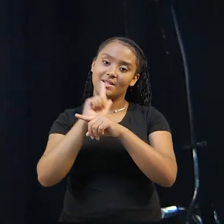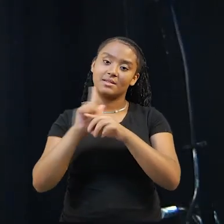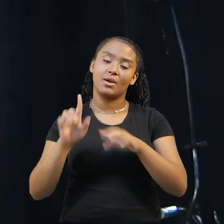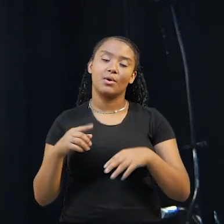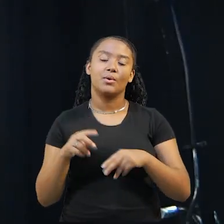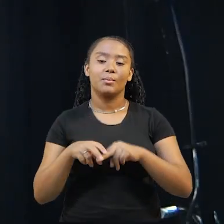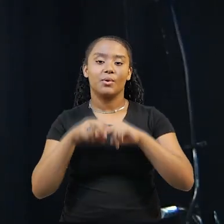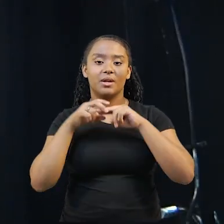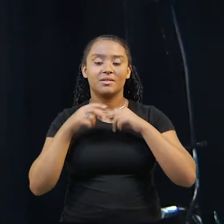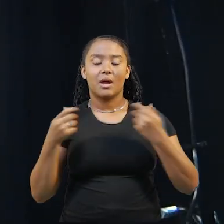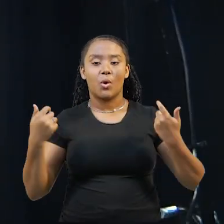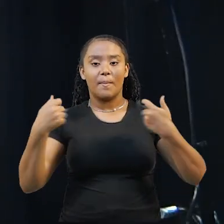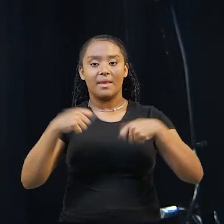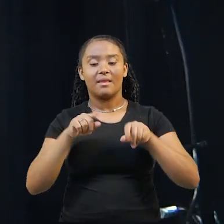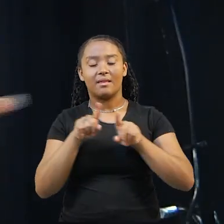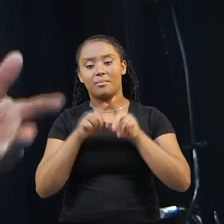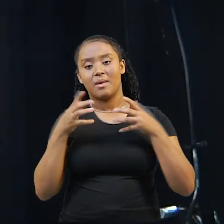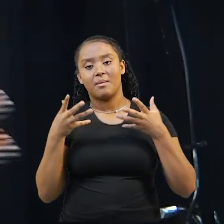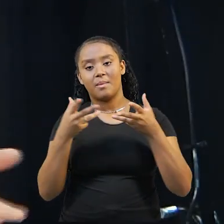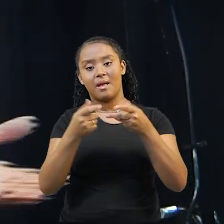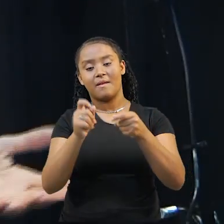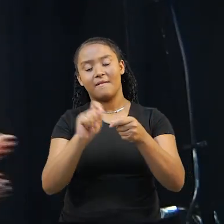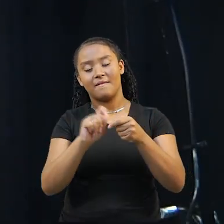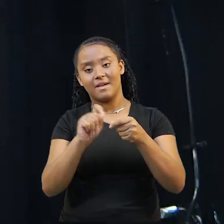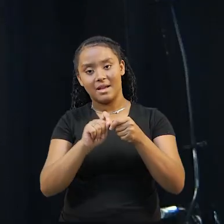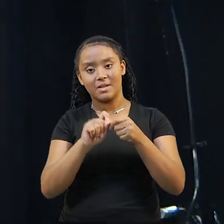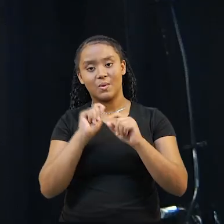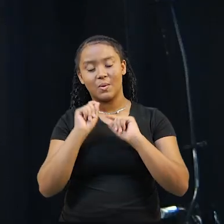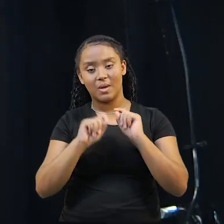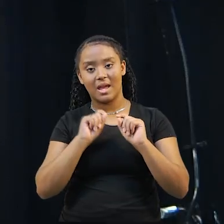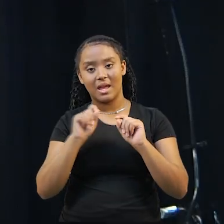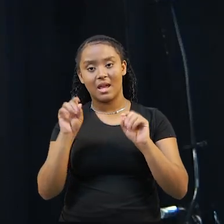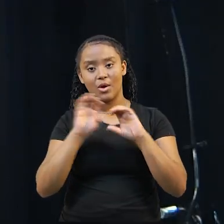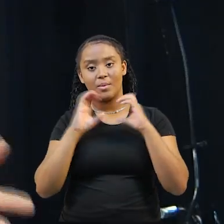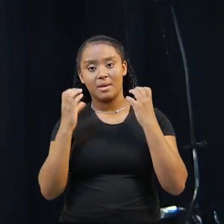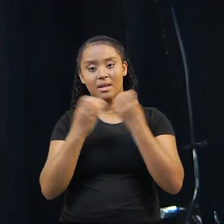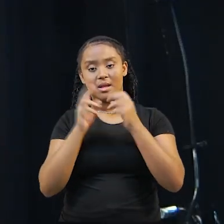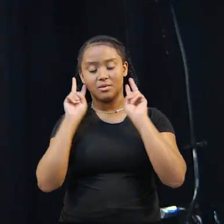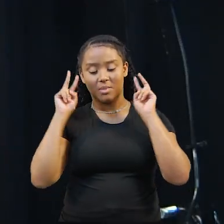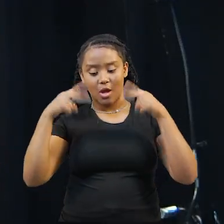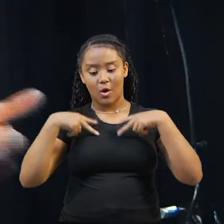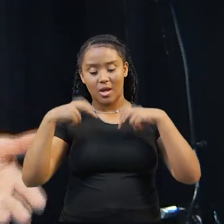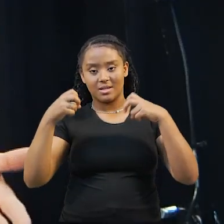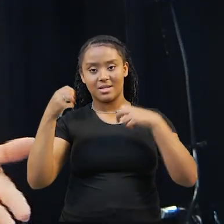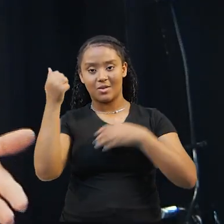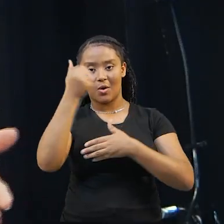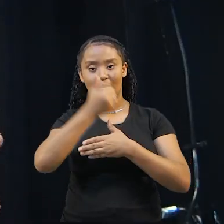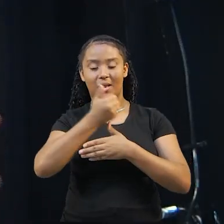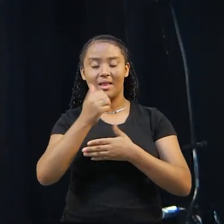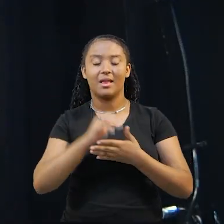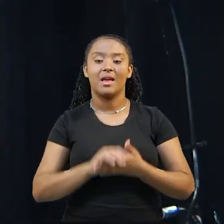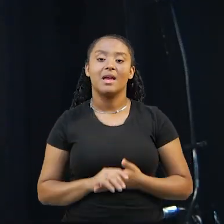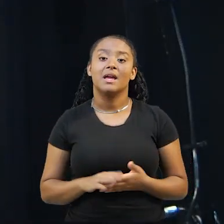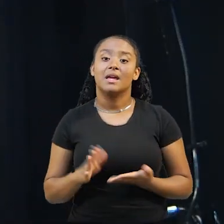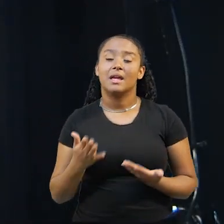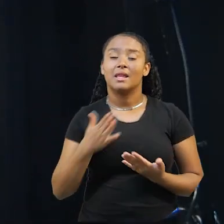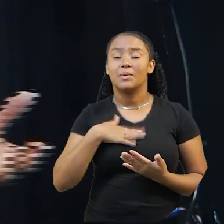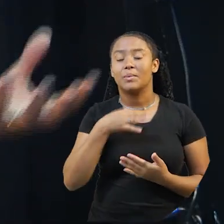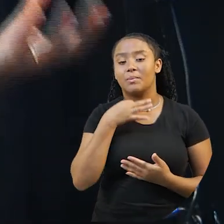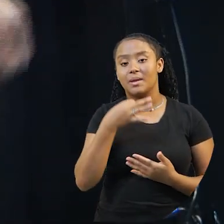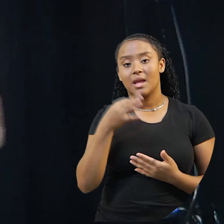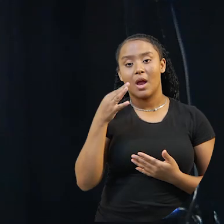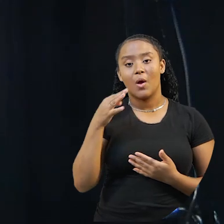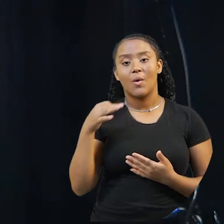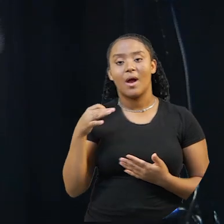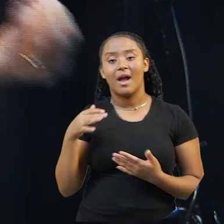essas habilidades fizeram com que a comunidade me reconhecesse como uma possível líder, e aí me levou. E eu acho